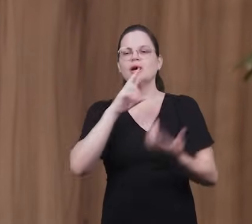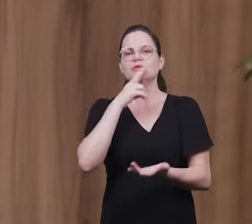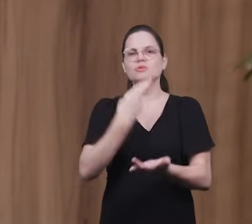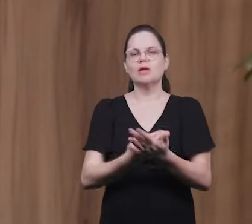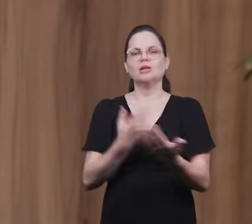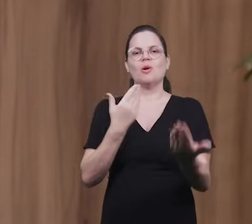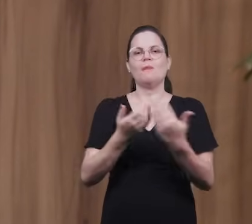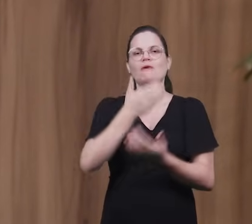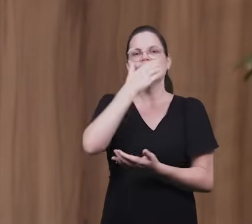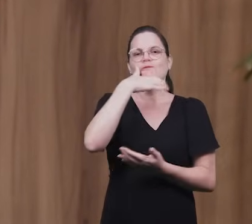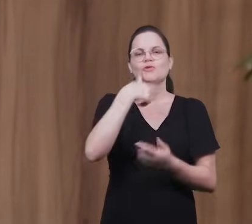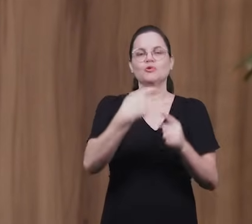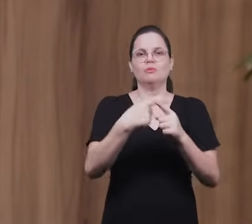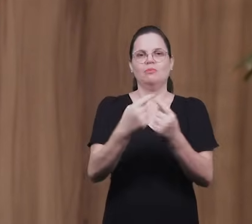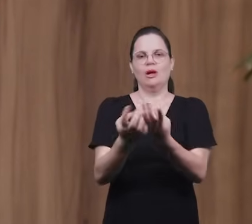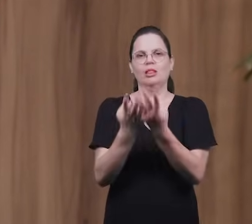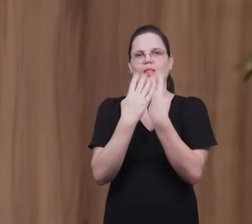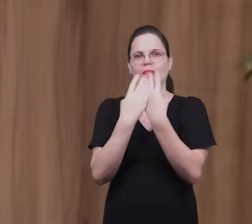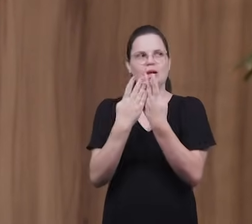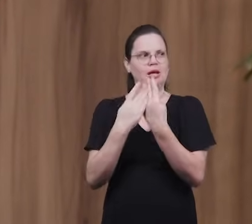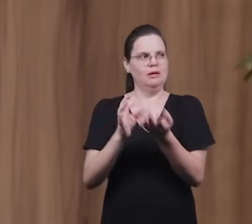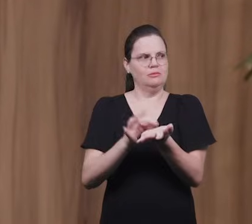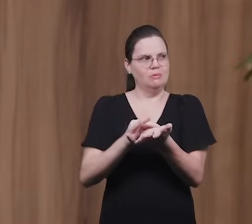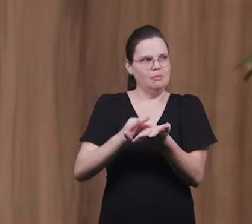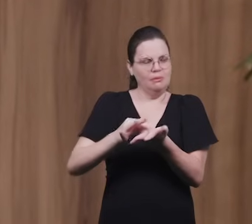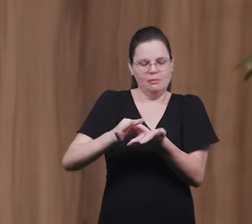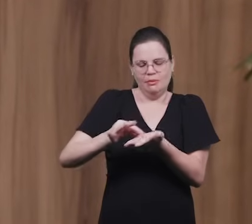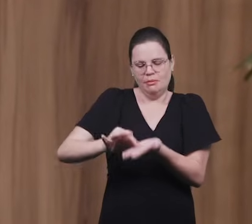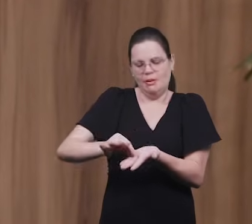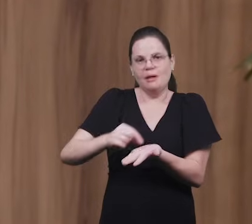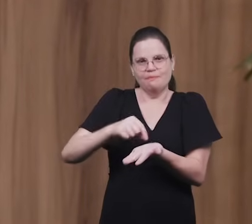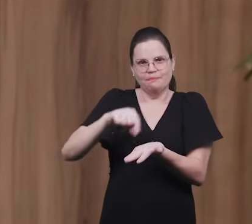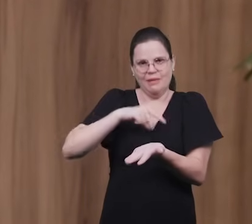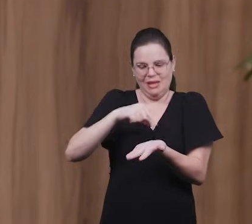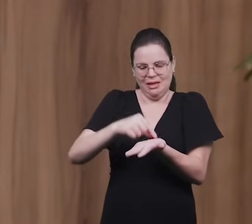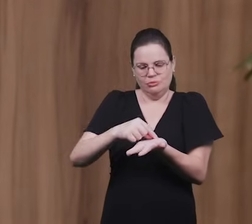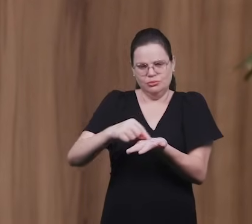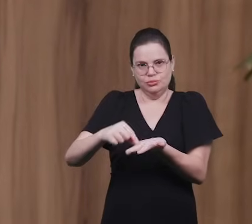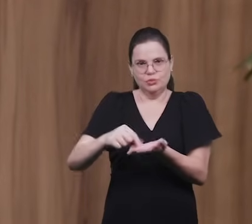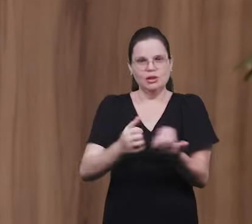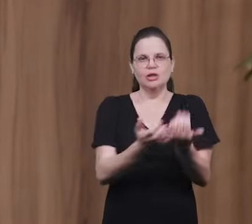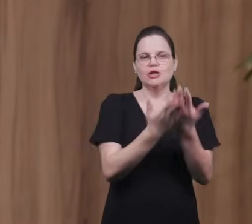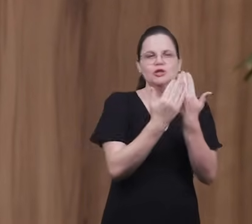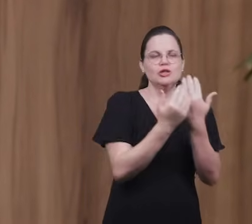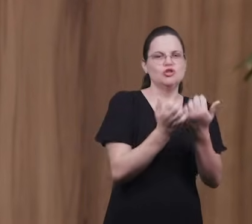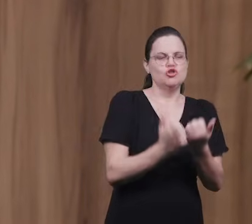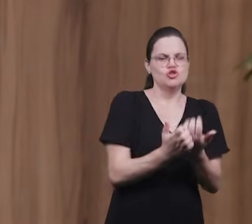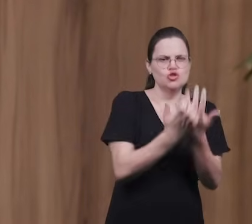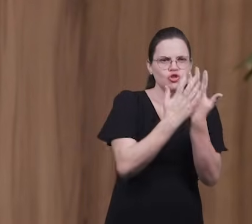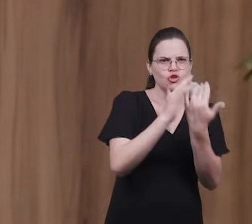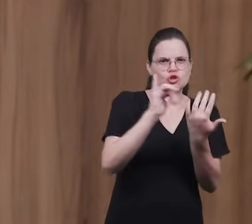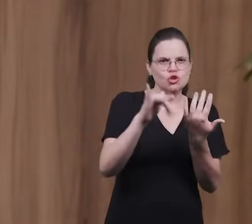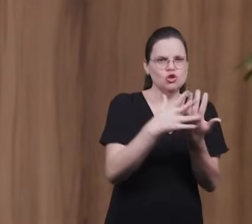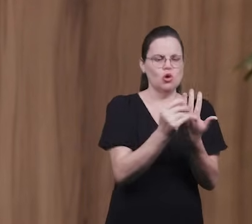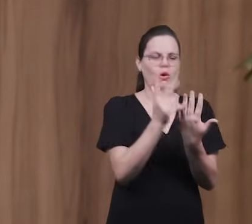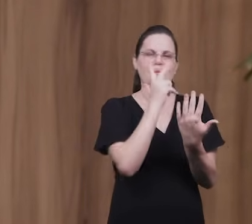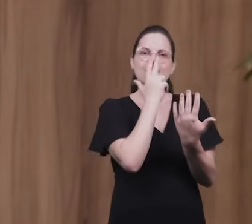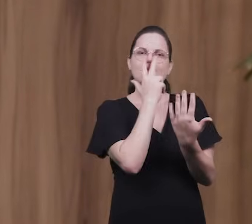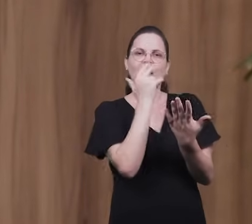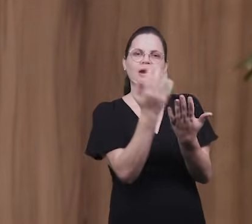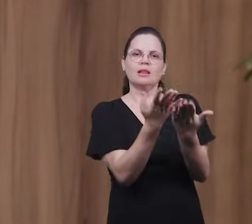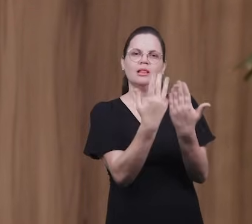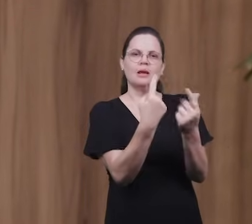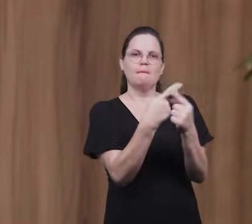trigo. O joio tem aparência. Então havia no meio da igreja alguns que tinham aparência de servos de Deus, mas não